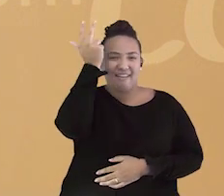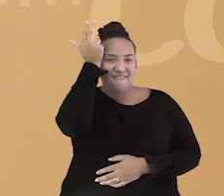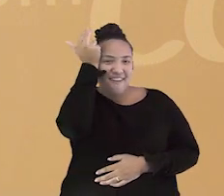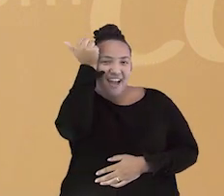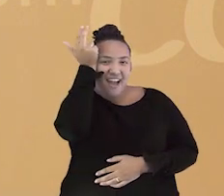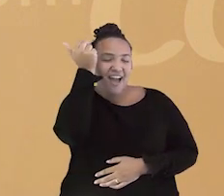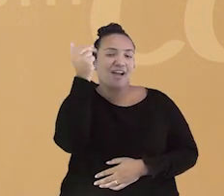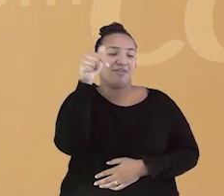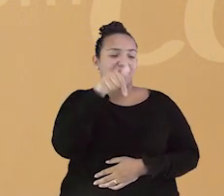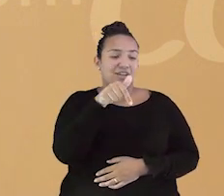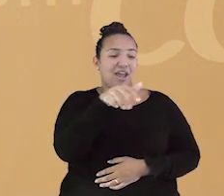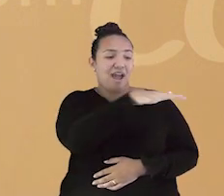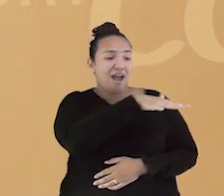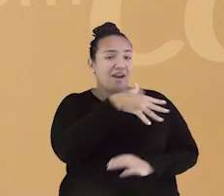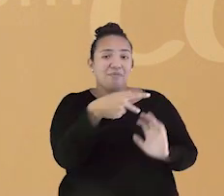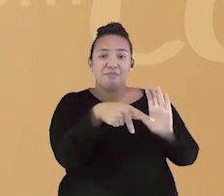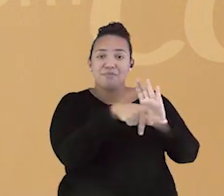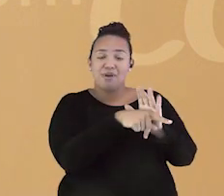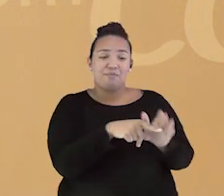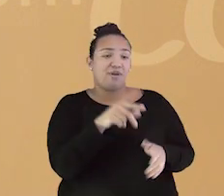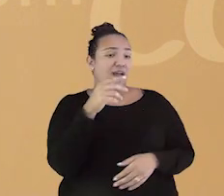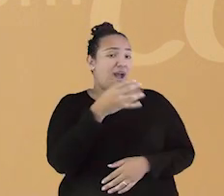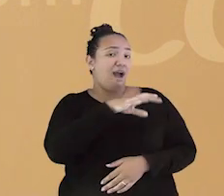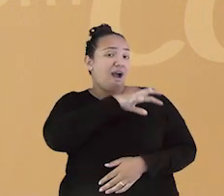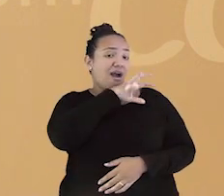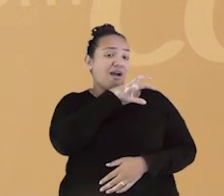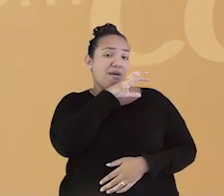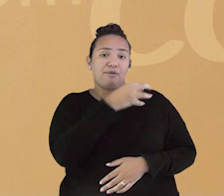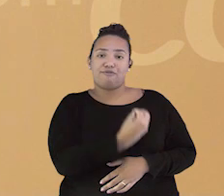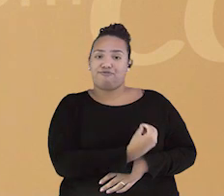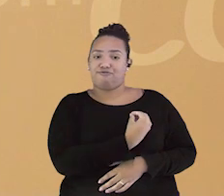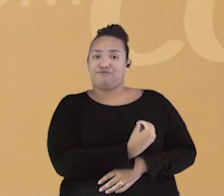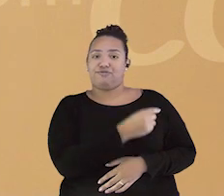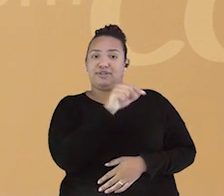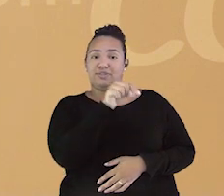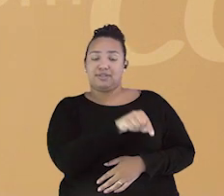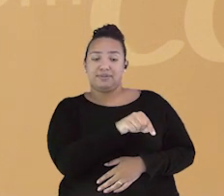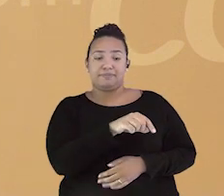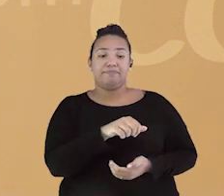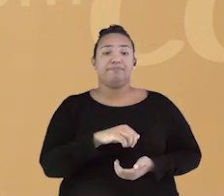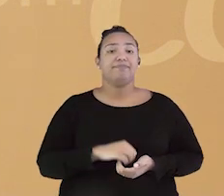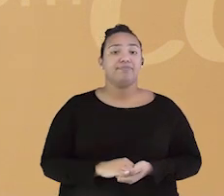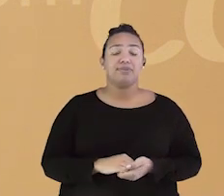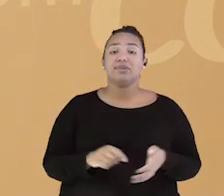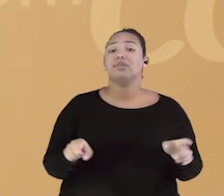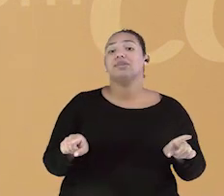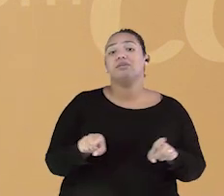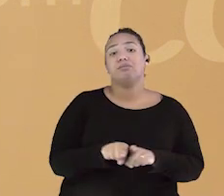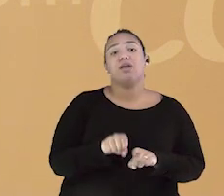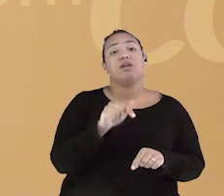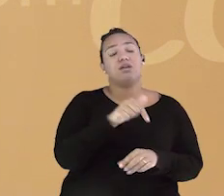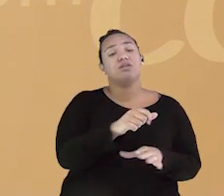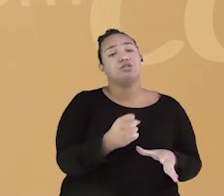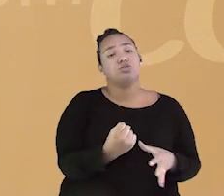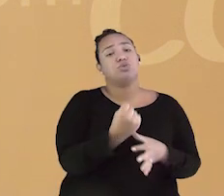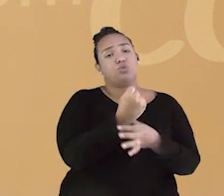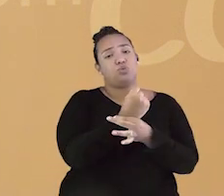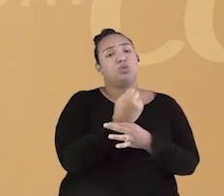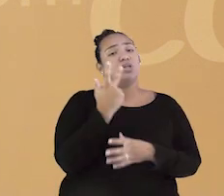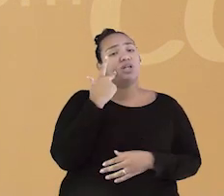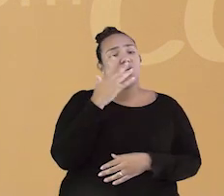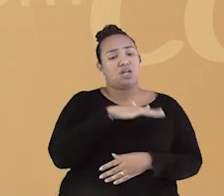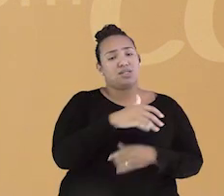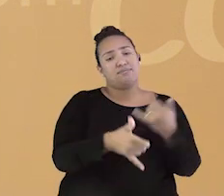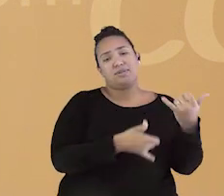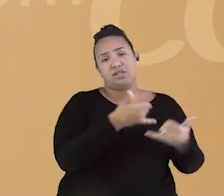locais onde os animais ficam. E por fim, é muito mais seguro para as crianças brincarem na rua e é mais fácil